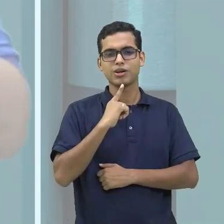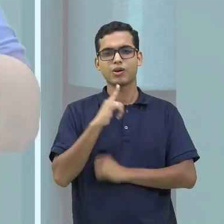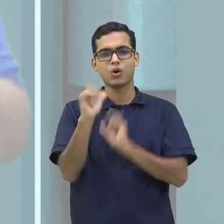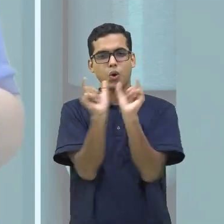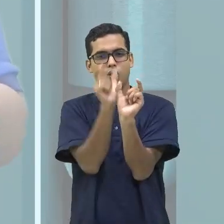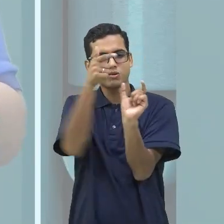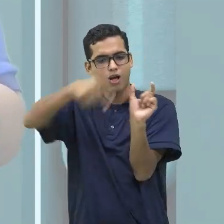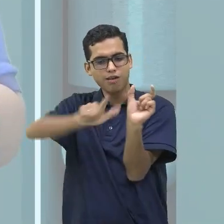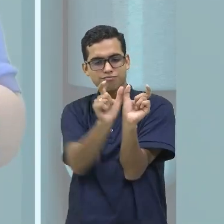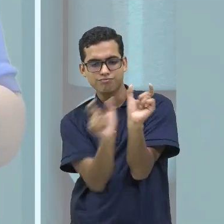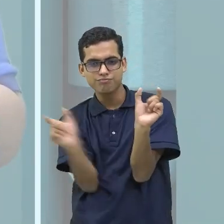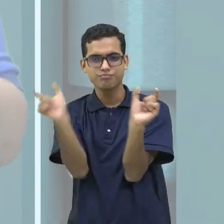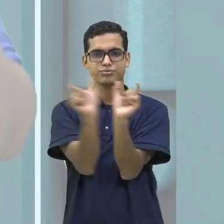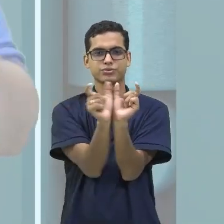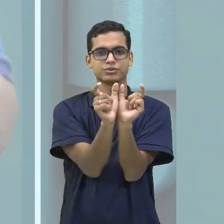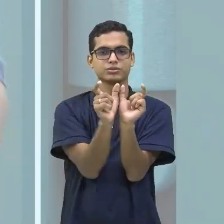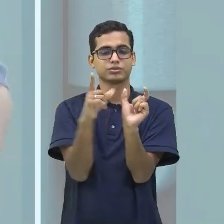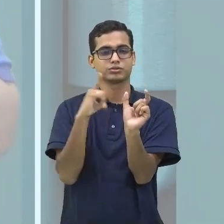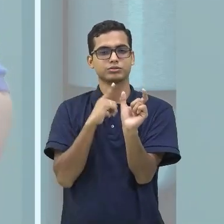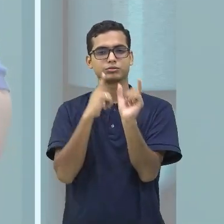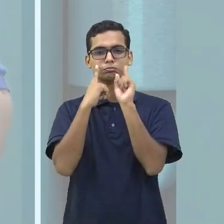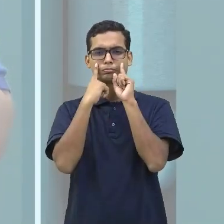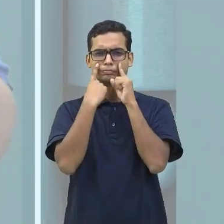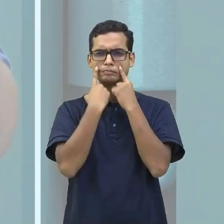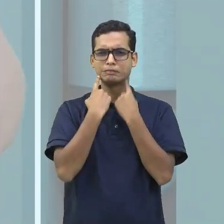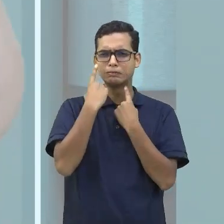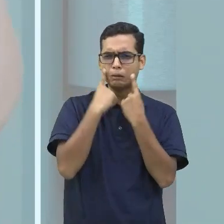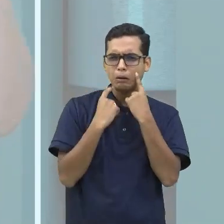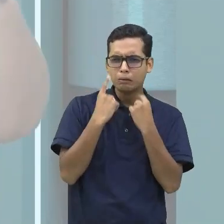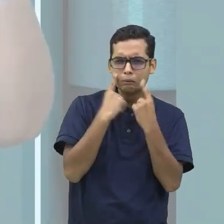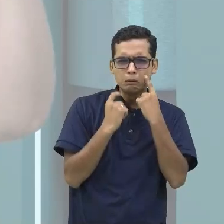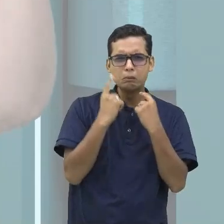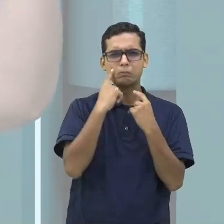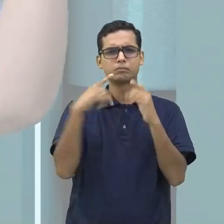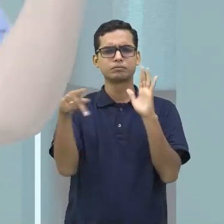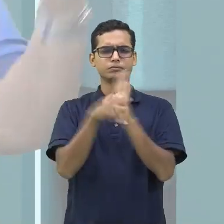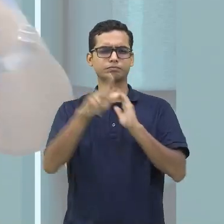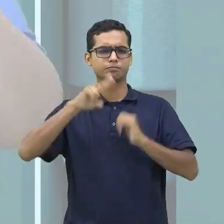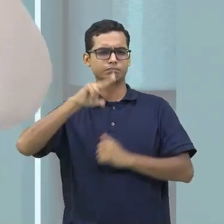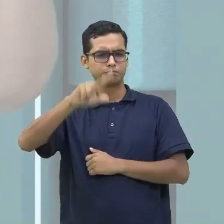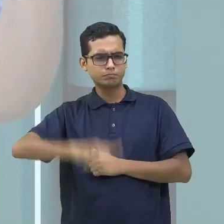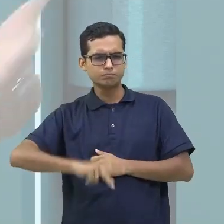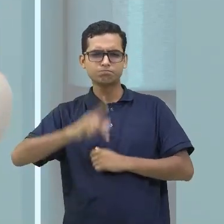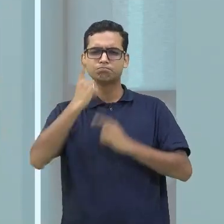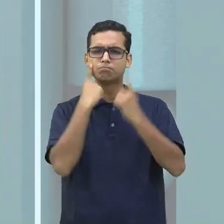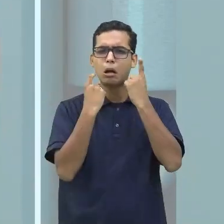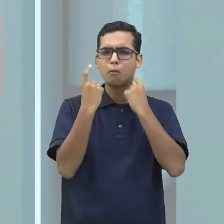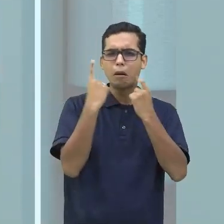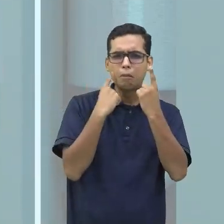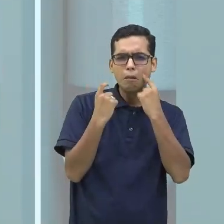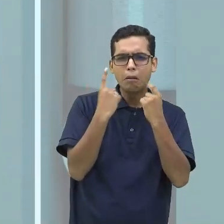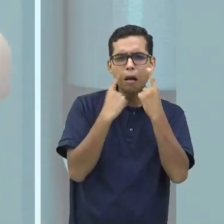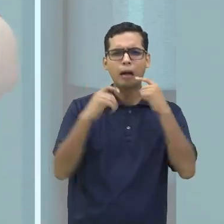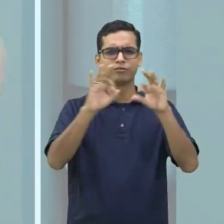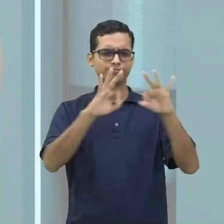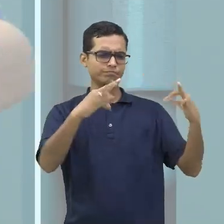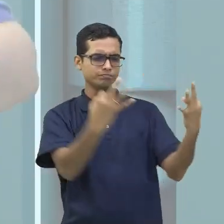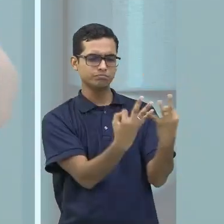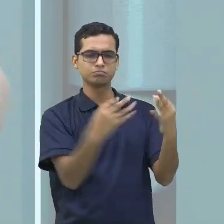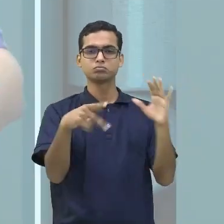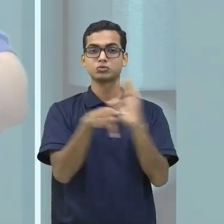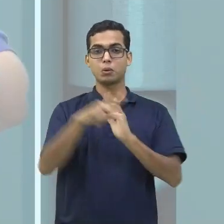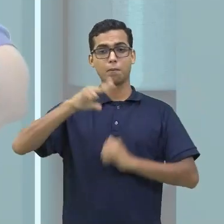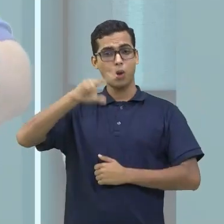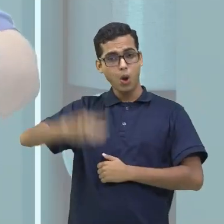muito sal que é de lágrimas, que são das lágrimas, perdão, dos portugueses que choraram aí, das famílias portuguesas,